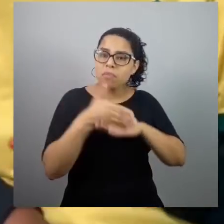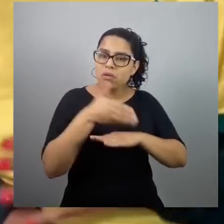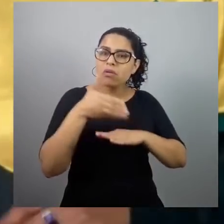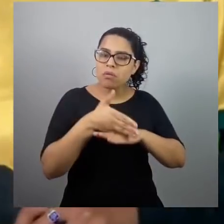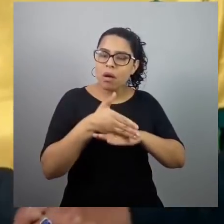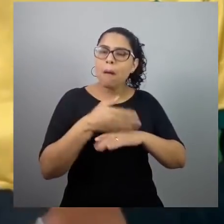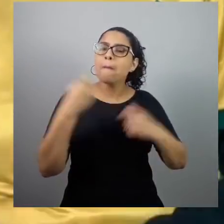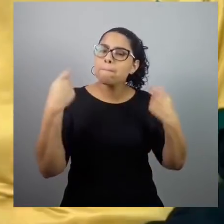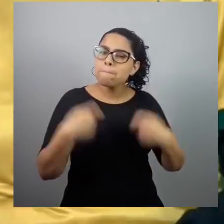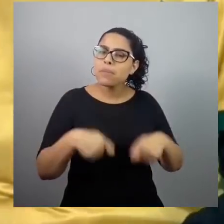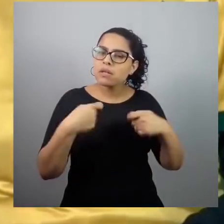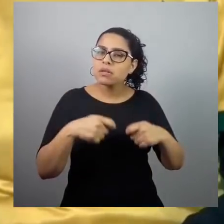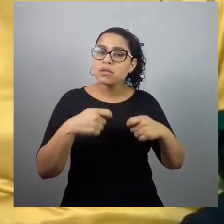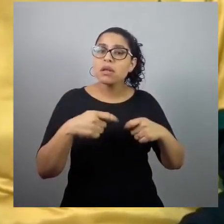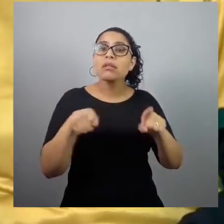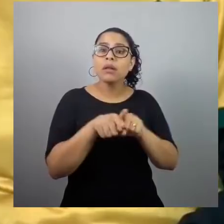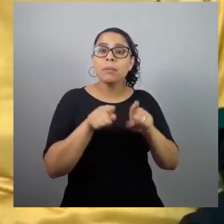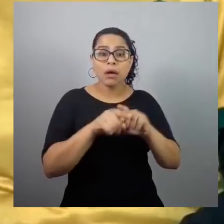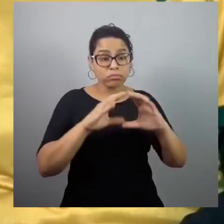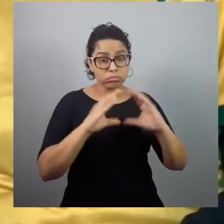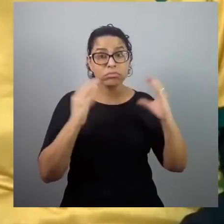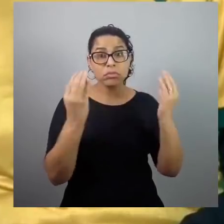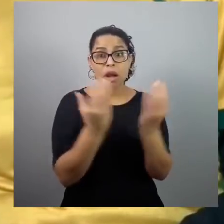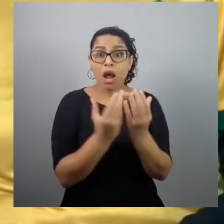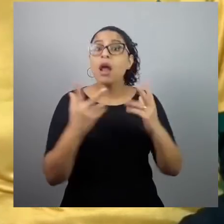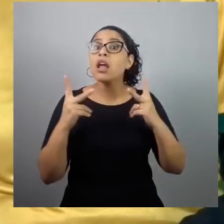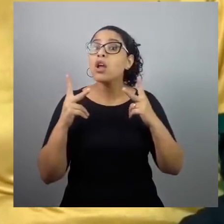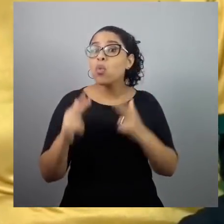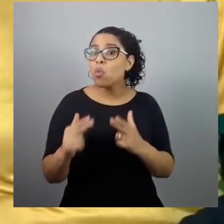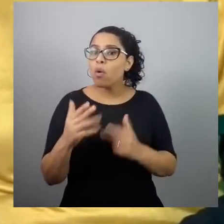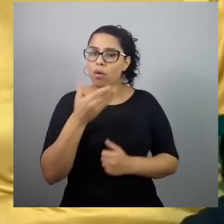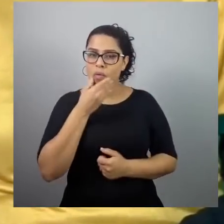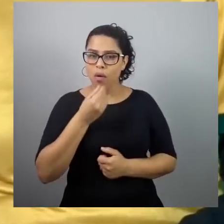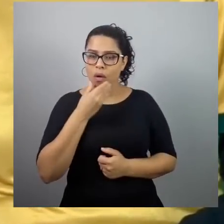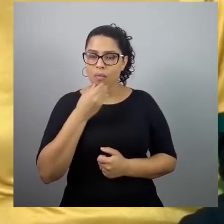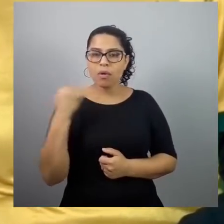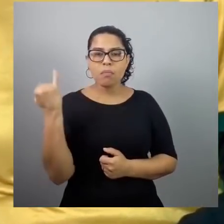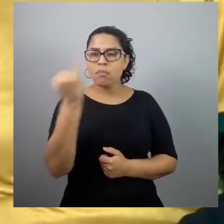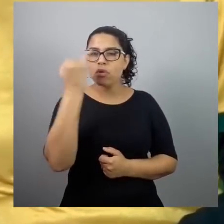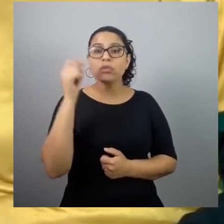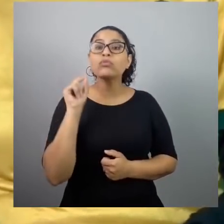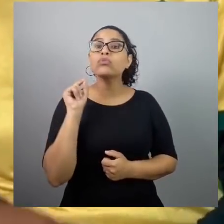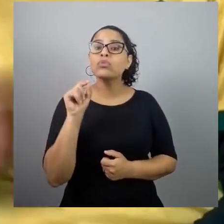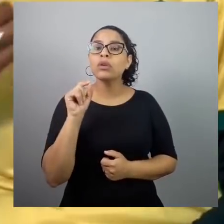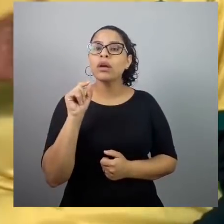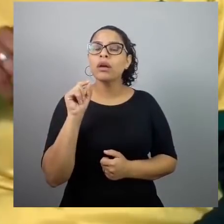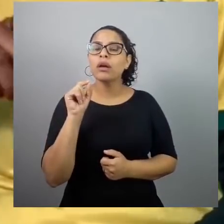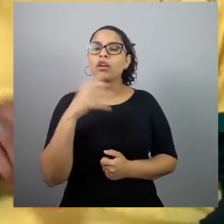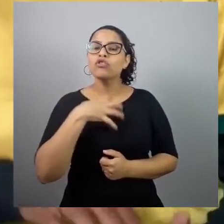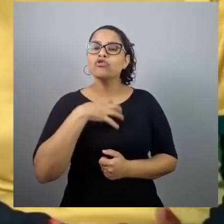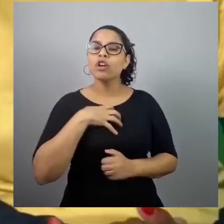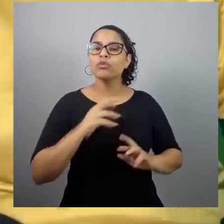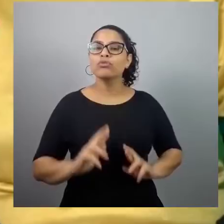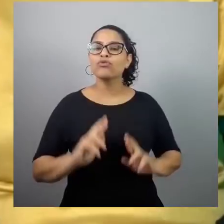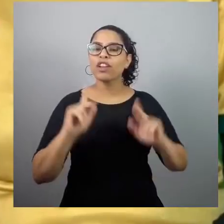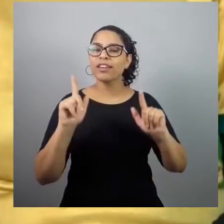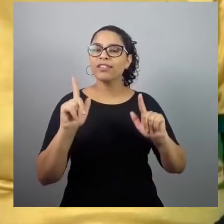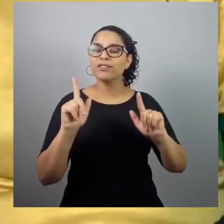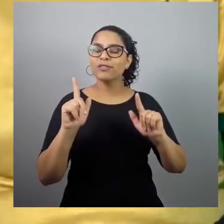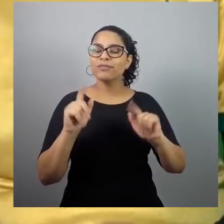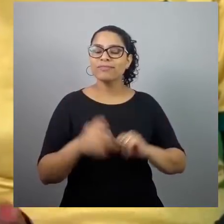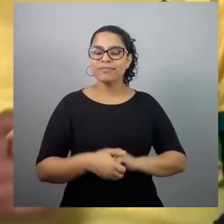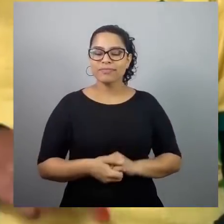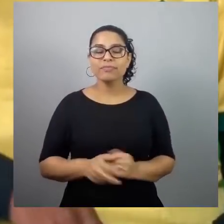tem direito de estar no futebol tanto quanto o homem, é importante que quando você esteja nesses lugares, você tenha uma prática